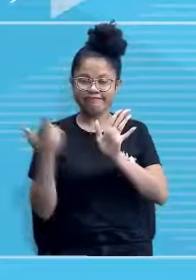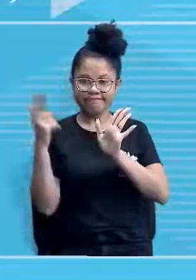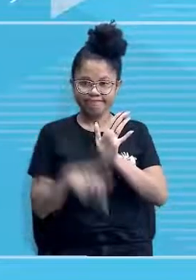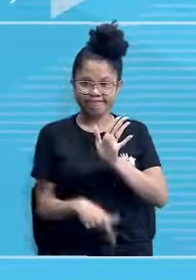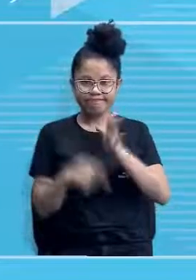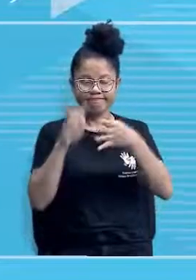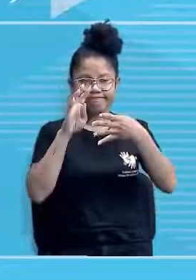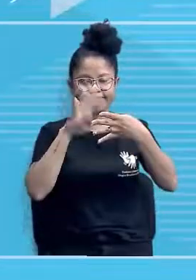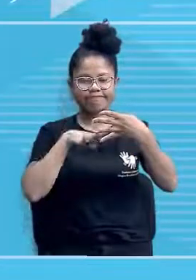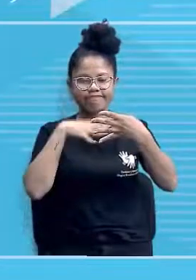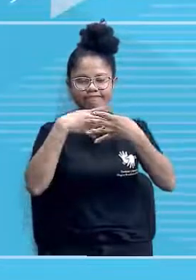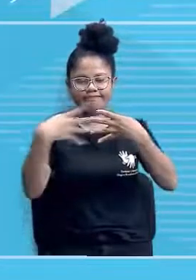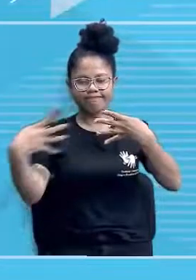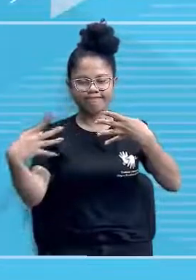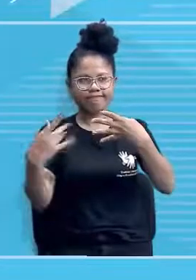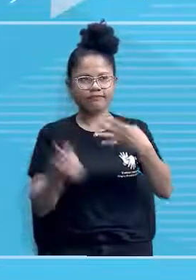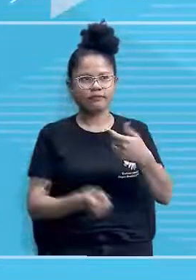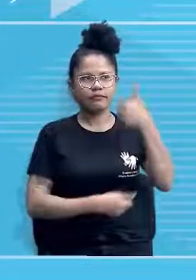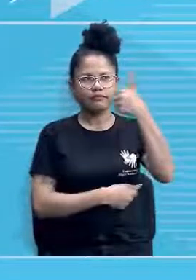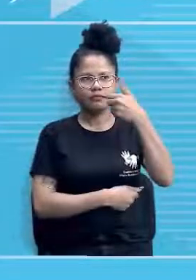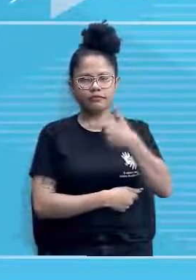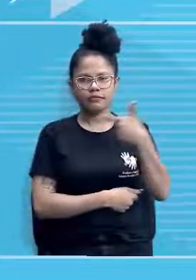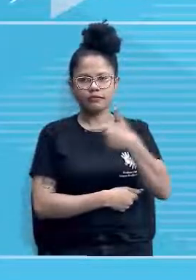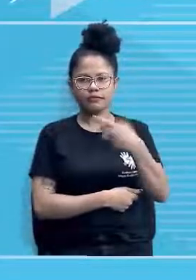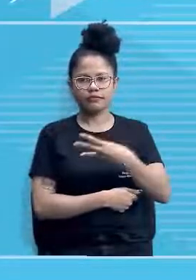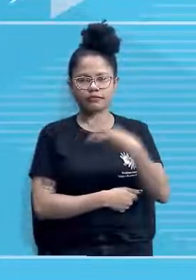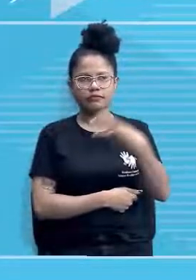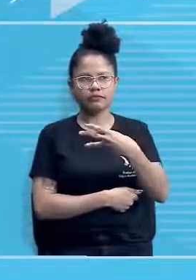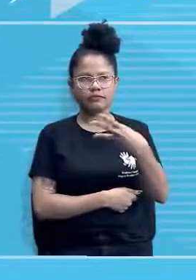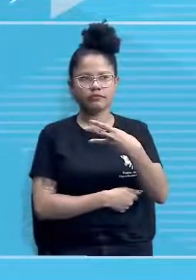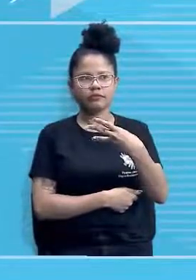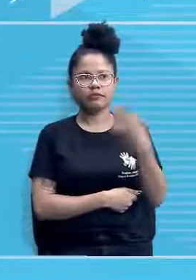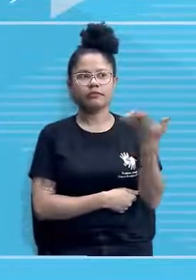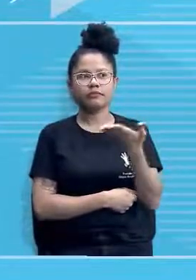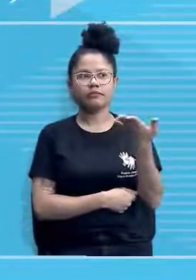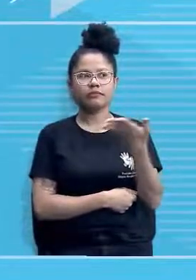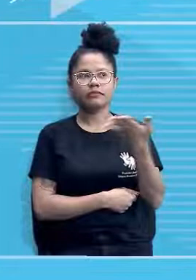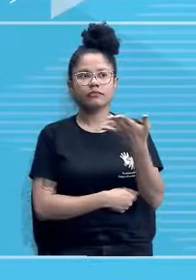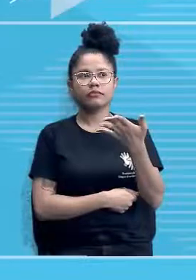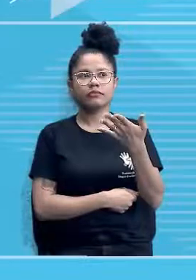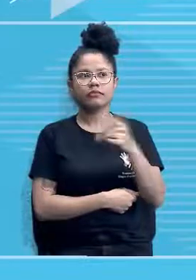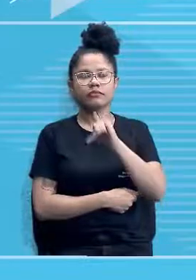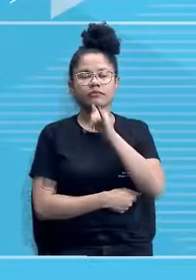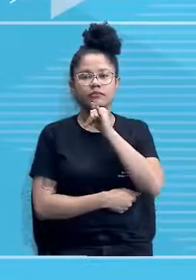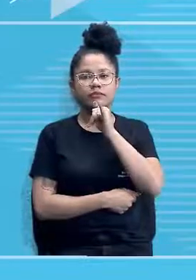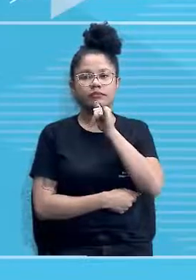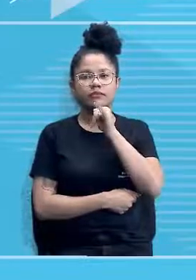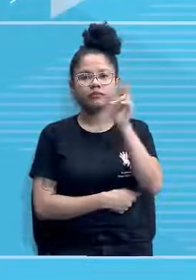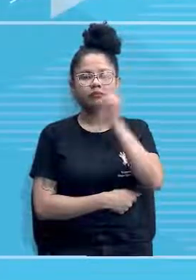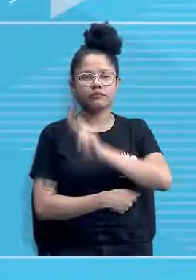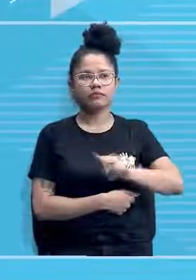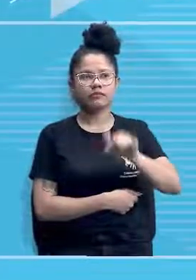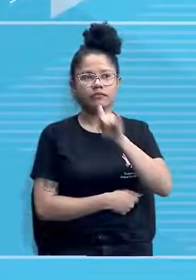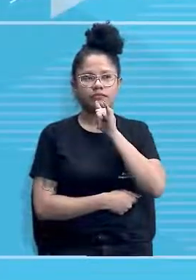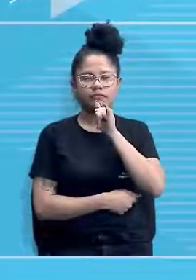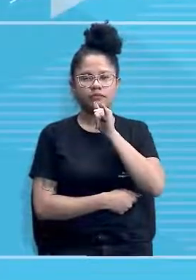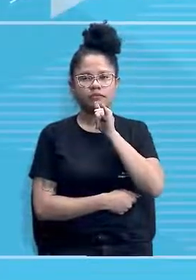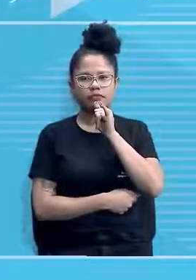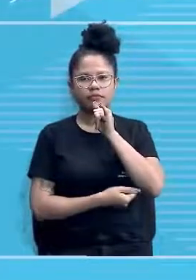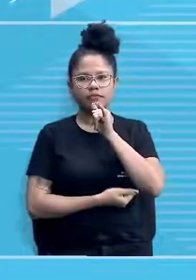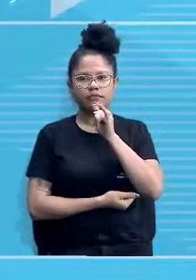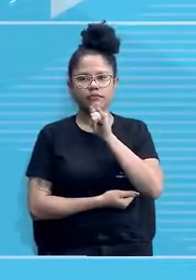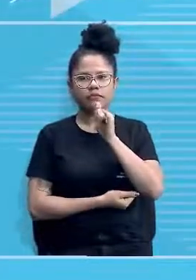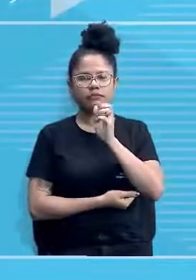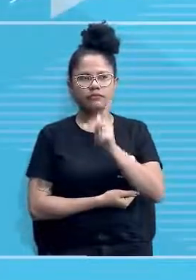eu falei são quatro né temos uma primeira segunda que é a vamos ver primeiros exemplo aplicação desses exemplos aqui ó